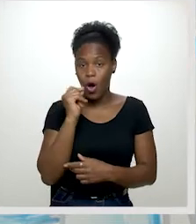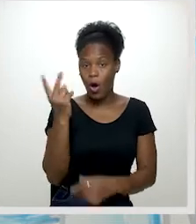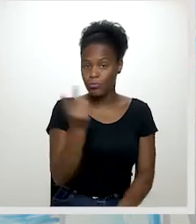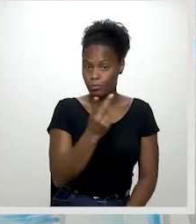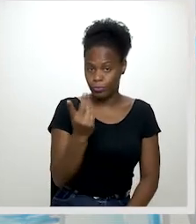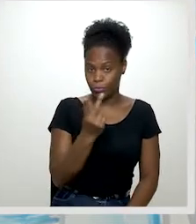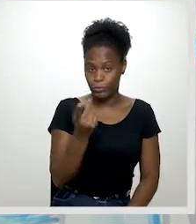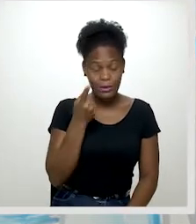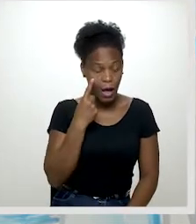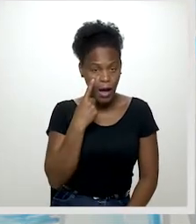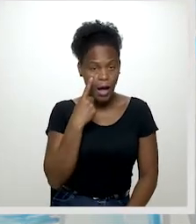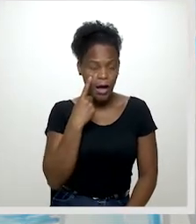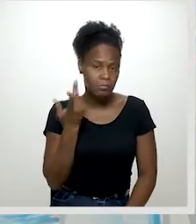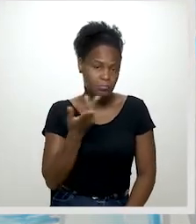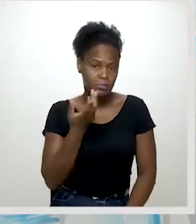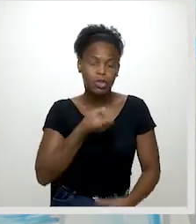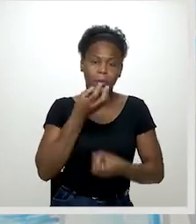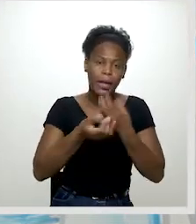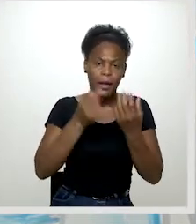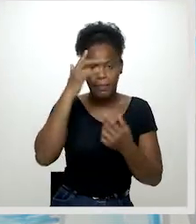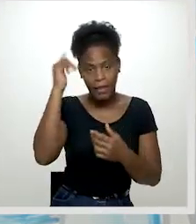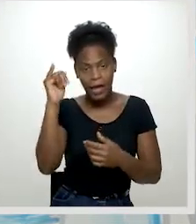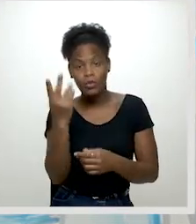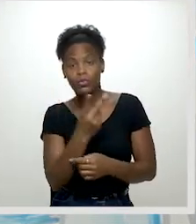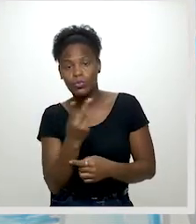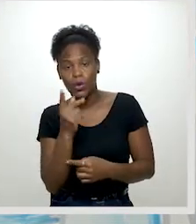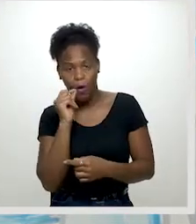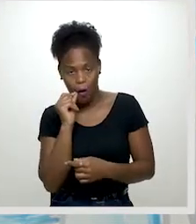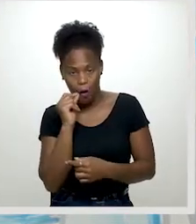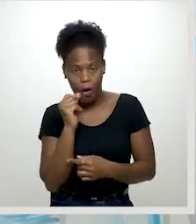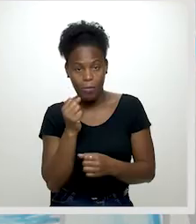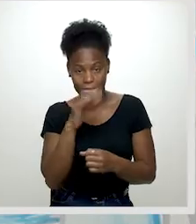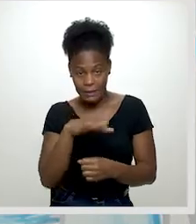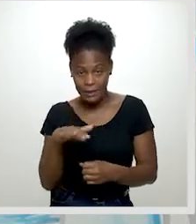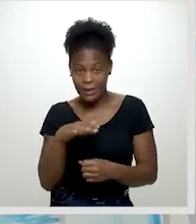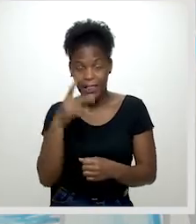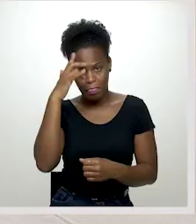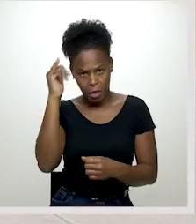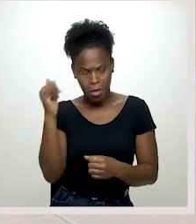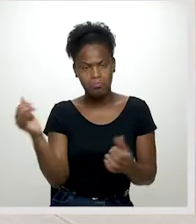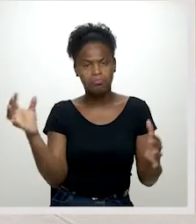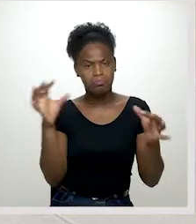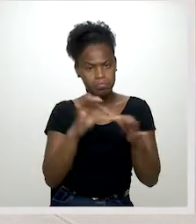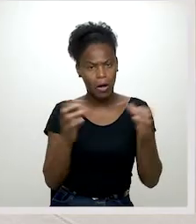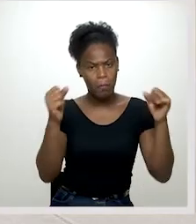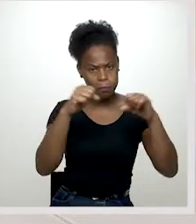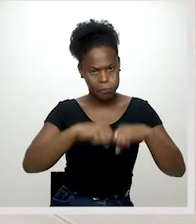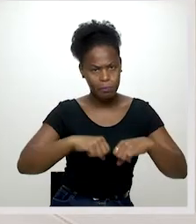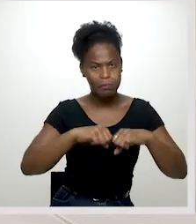explicar, as ideias dos dois foram ideias convergentes. Como convergentes?